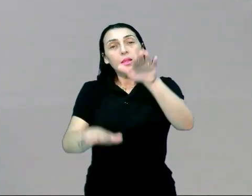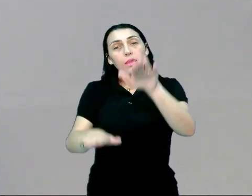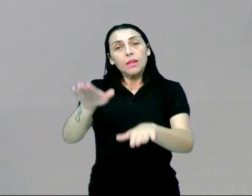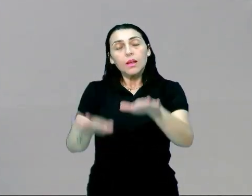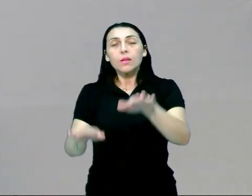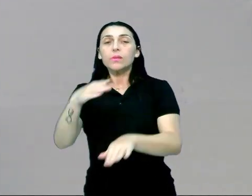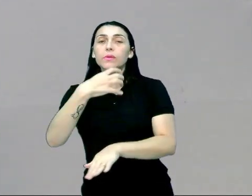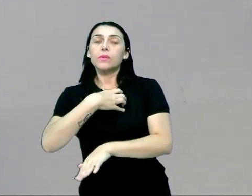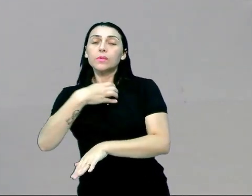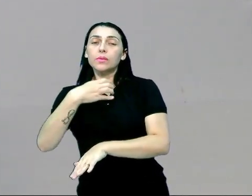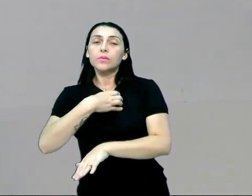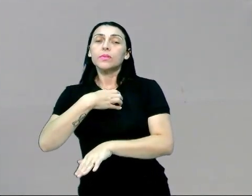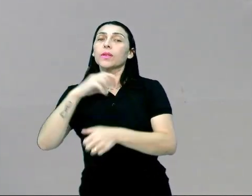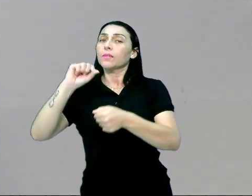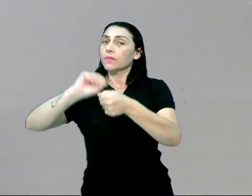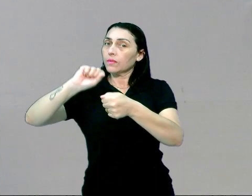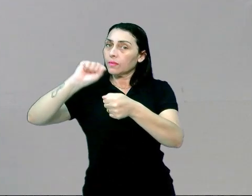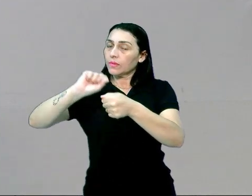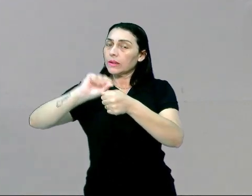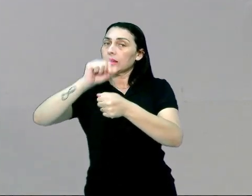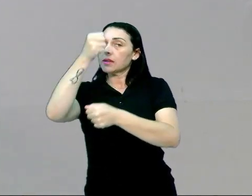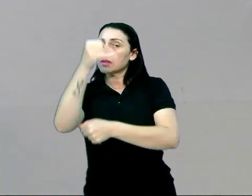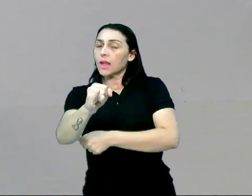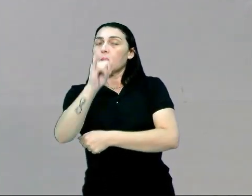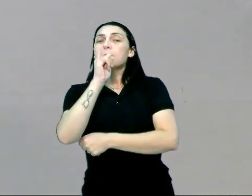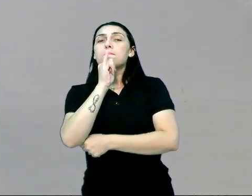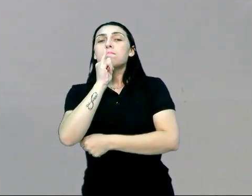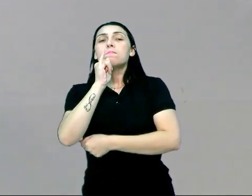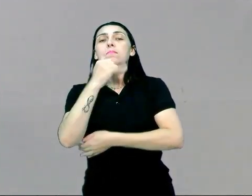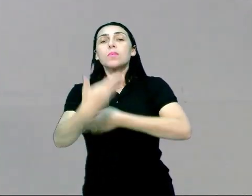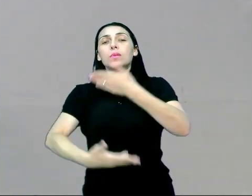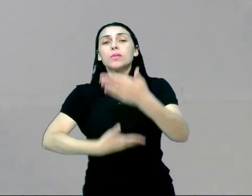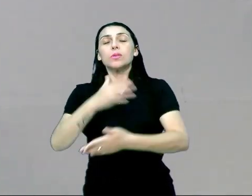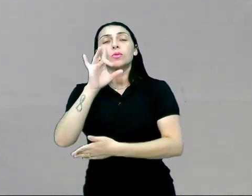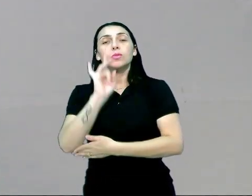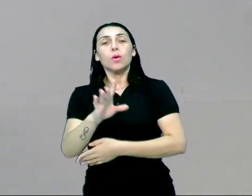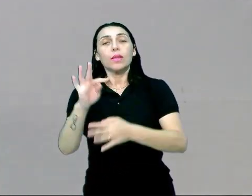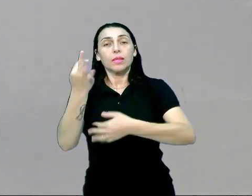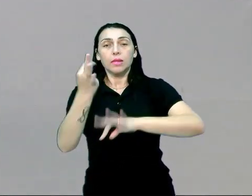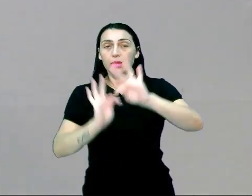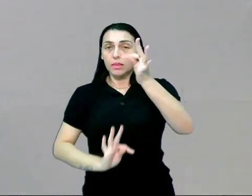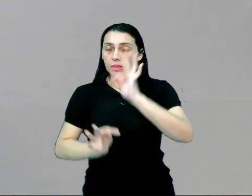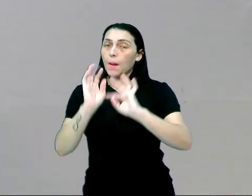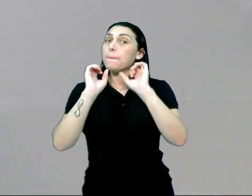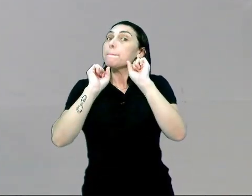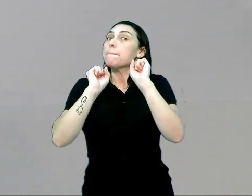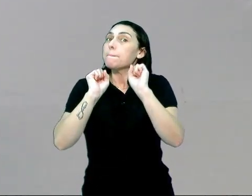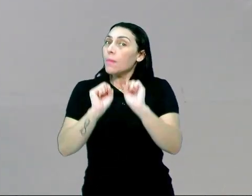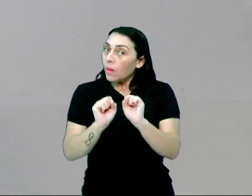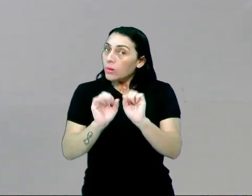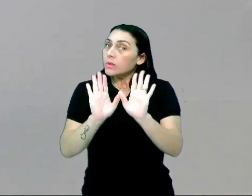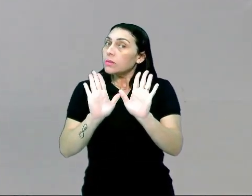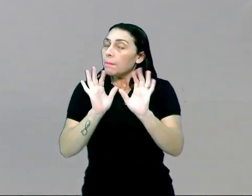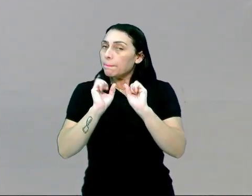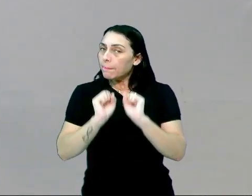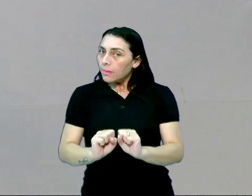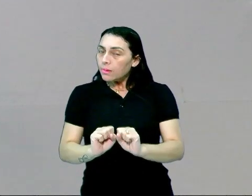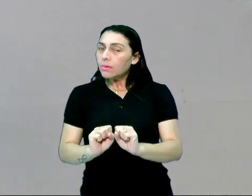forma com que é desenvolvida, se for, por exemplo, relacionado apenas à tecnologia,